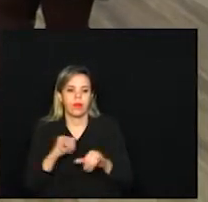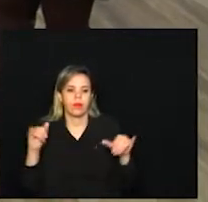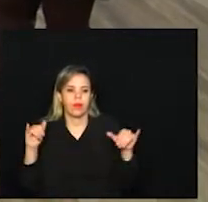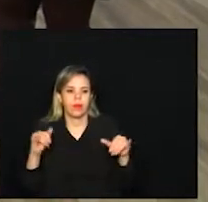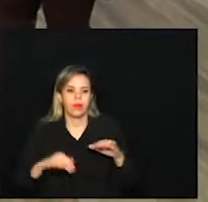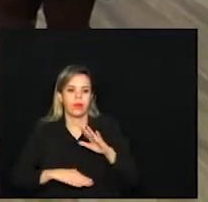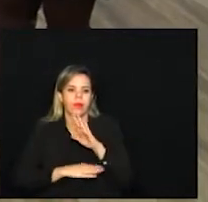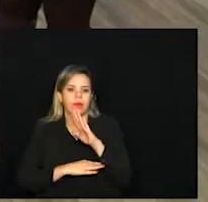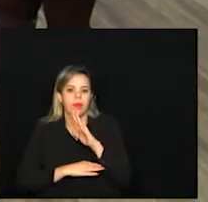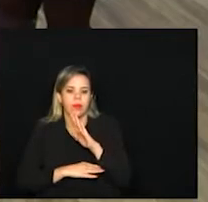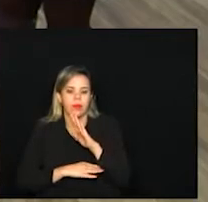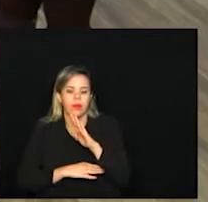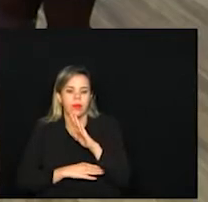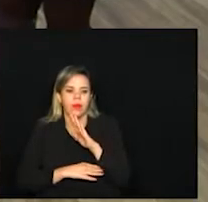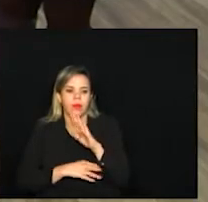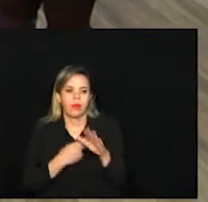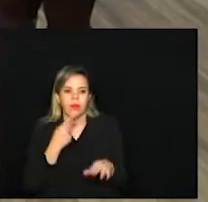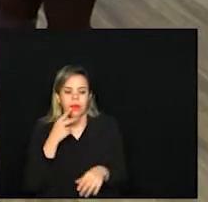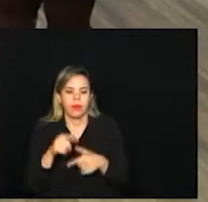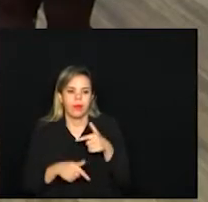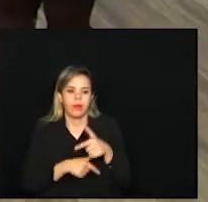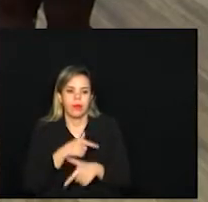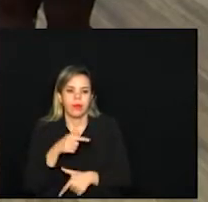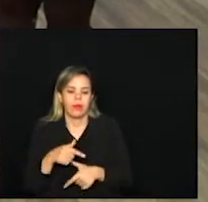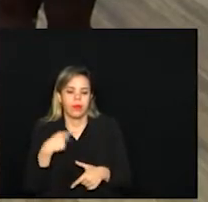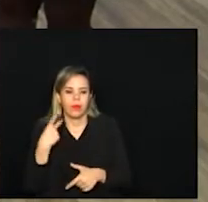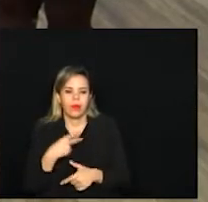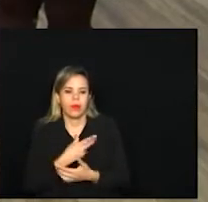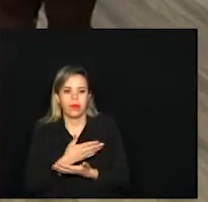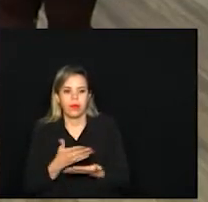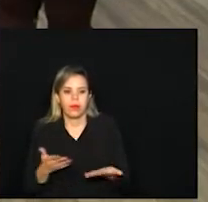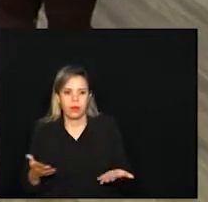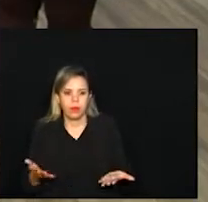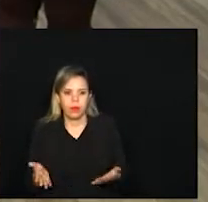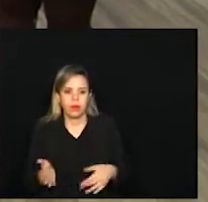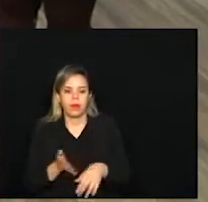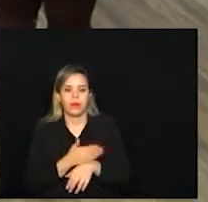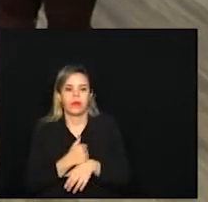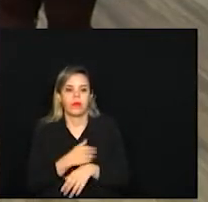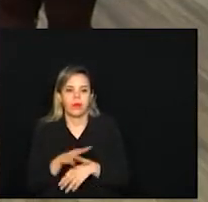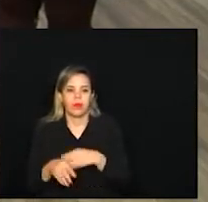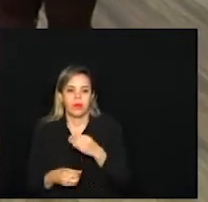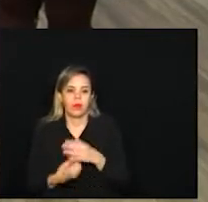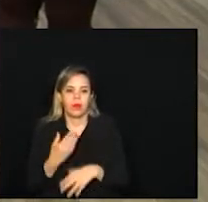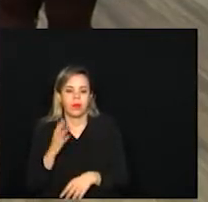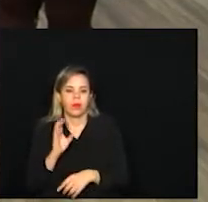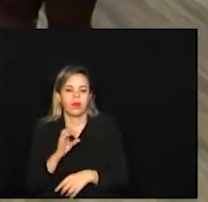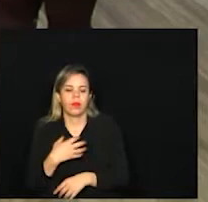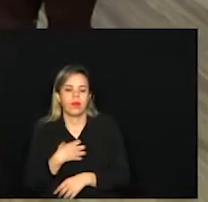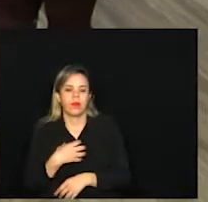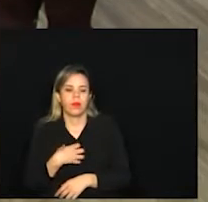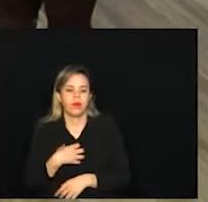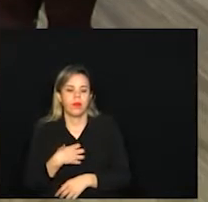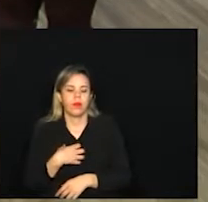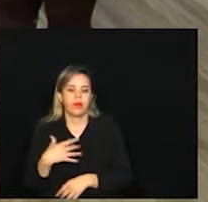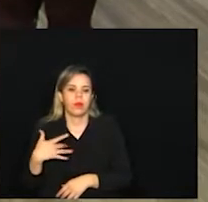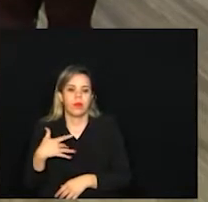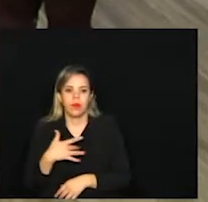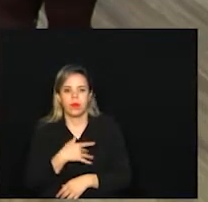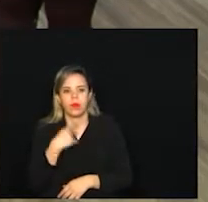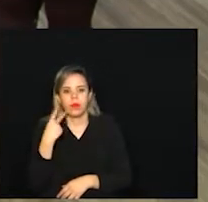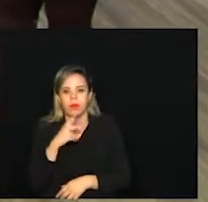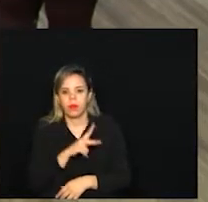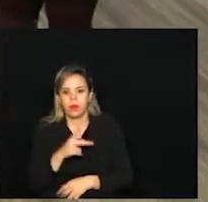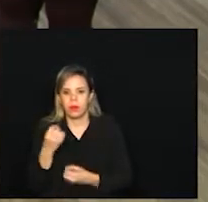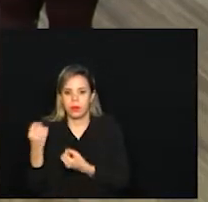do Legislativo falando sobre o trabalho dos parlamentares antes atualizando o estado de saúde do vereador Professor Alberto